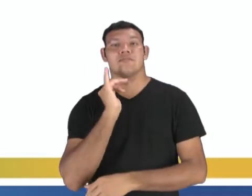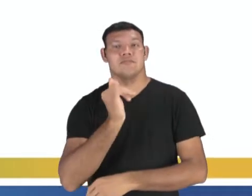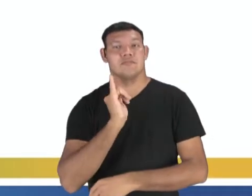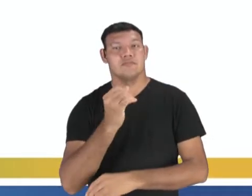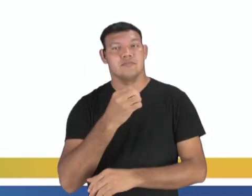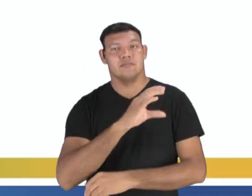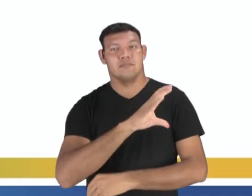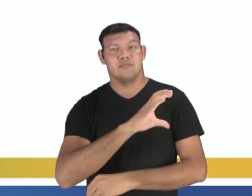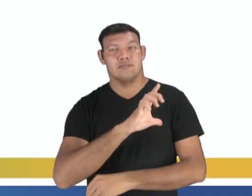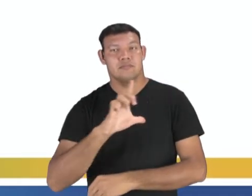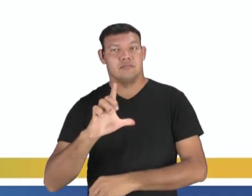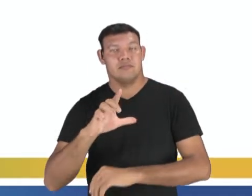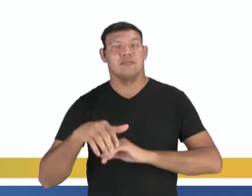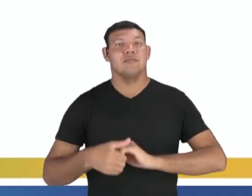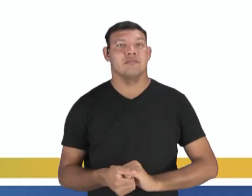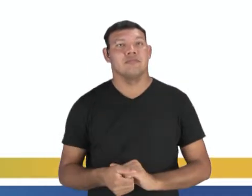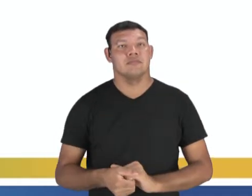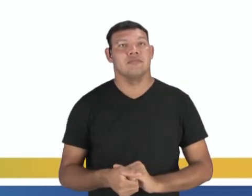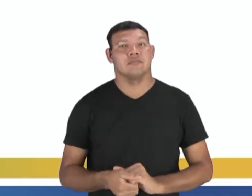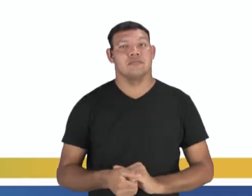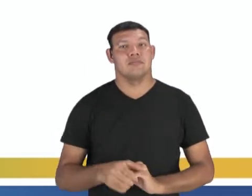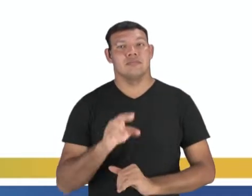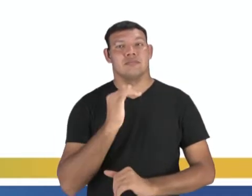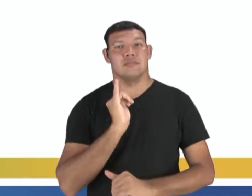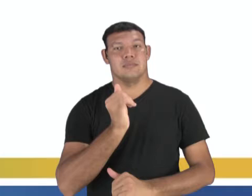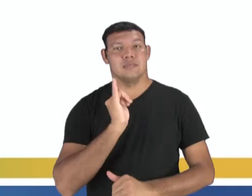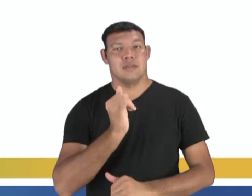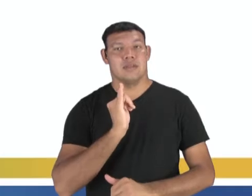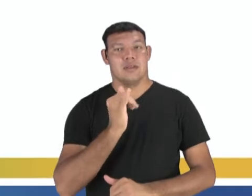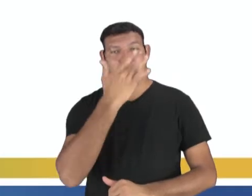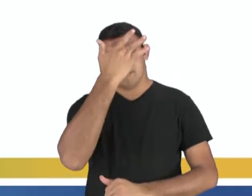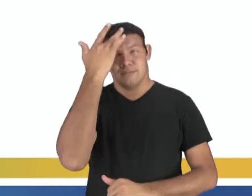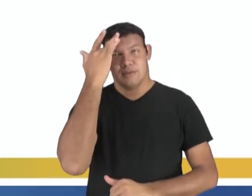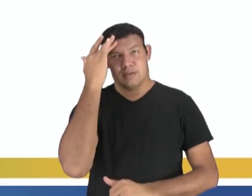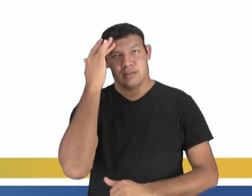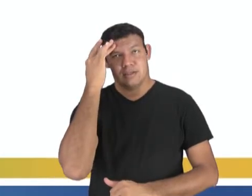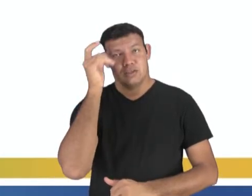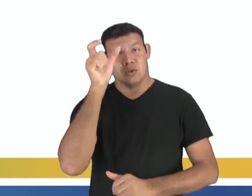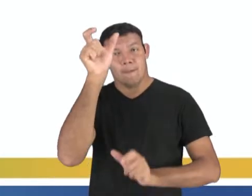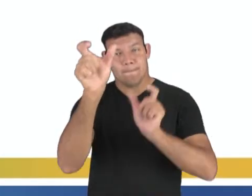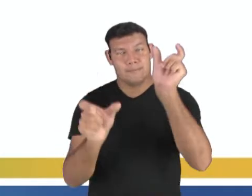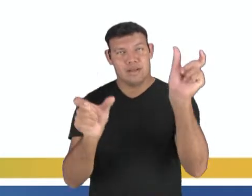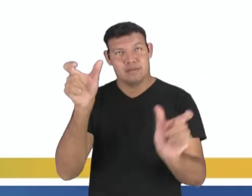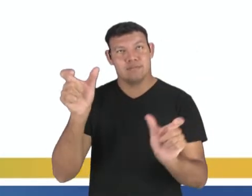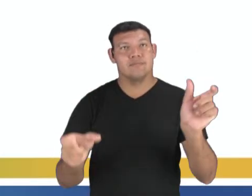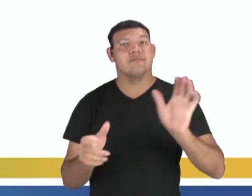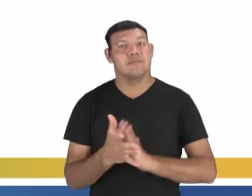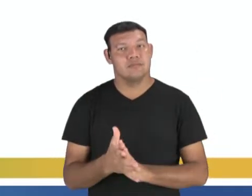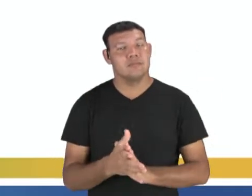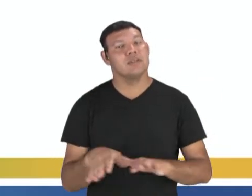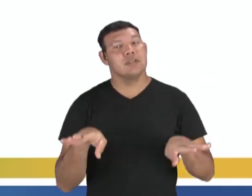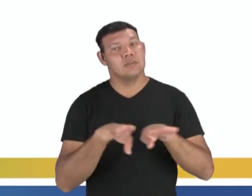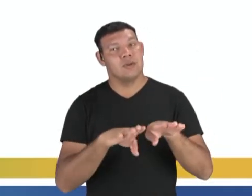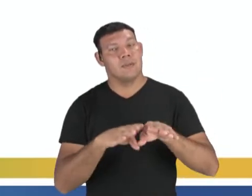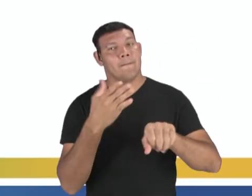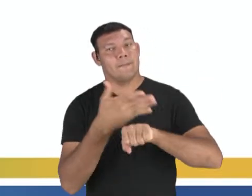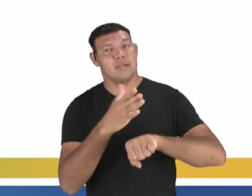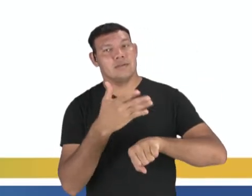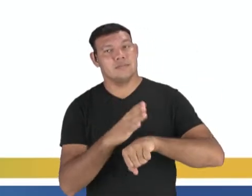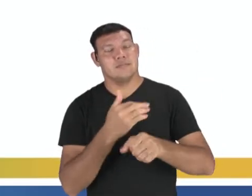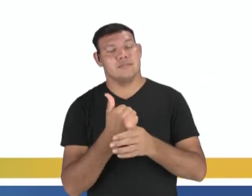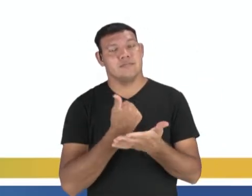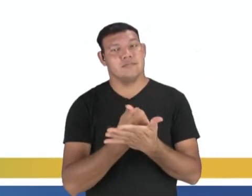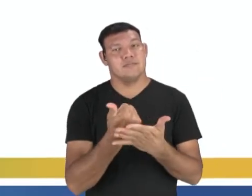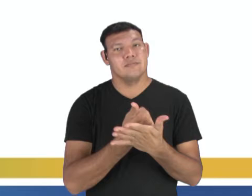sendo classificados em o narrador personagem. A história é narrada em primeira pessoa, onde o narrador é um personagem e participa